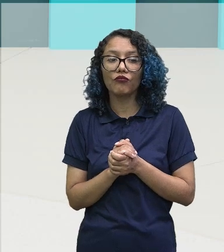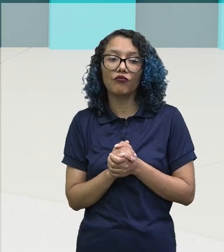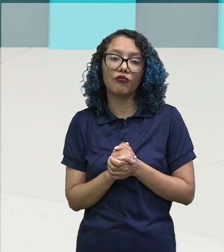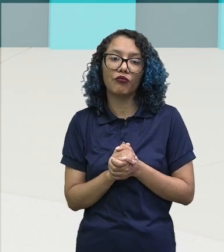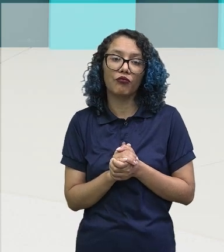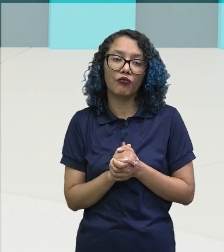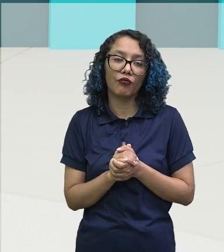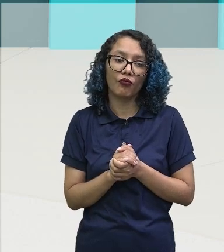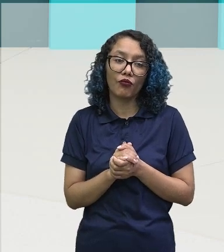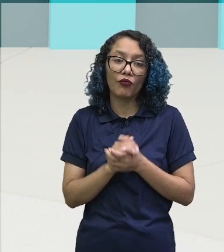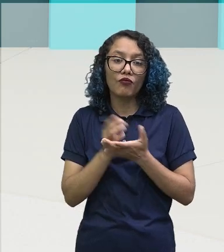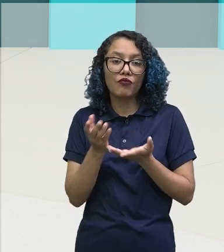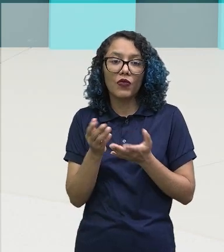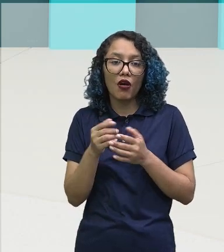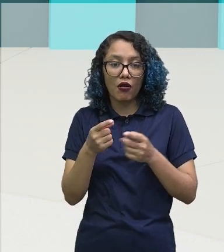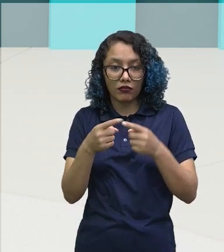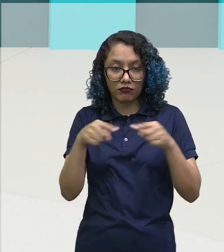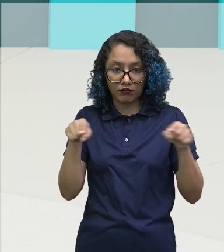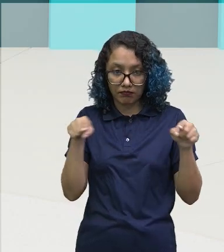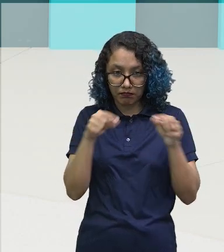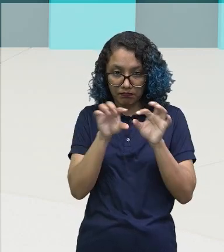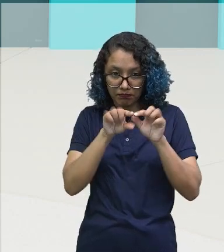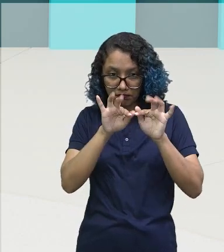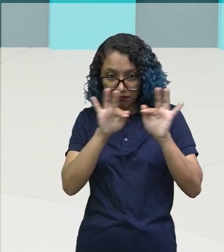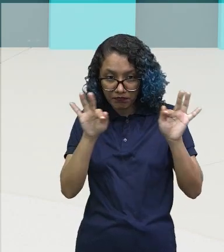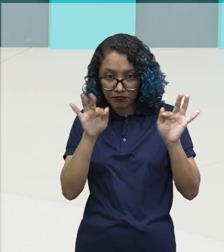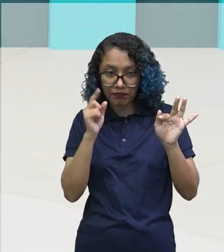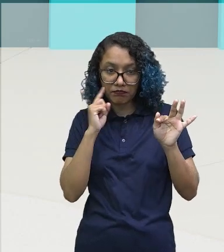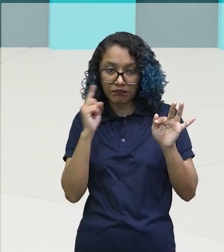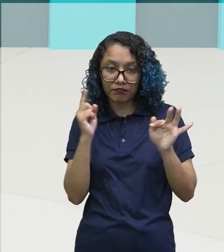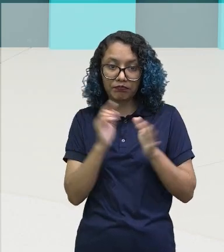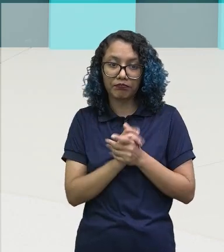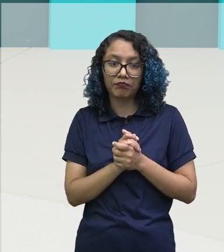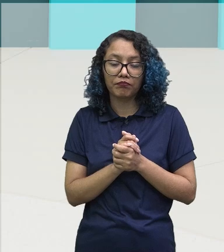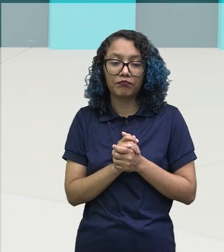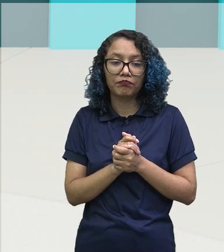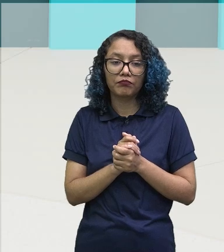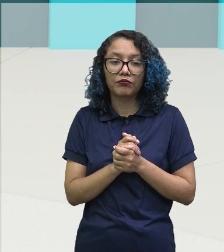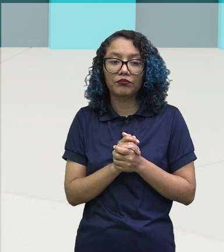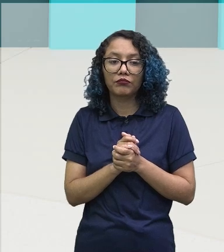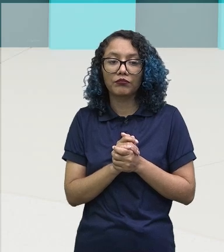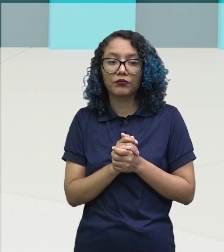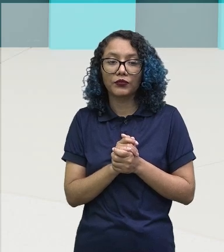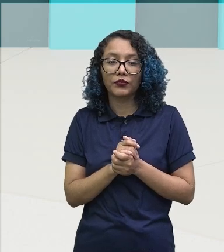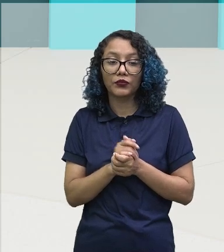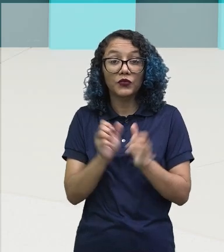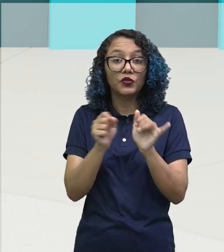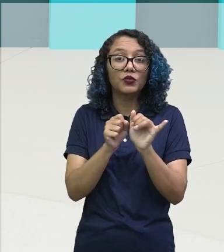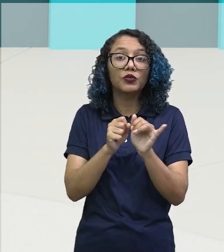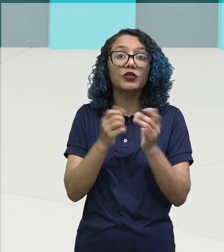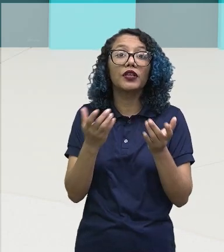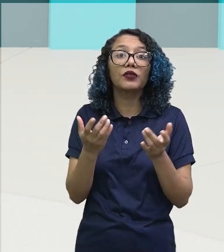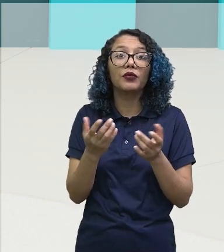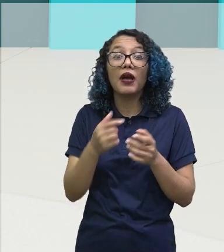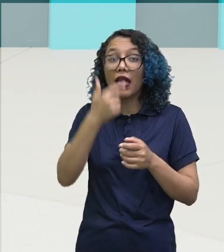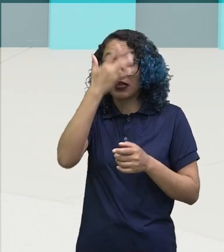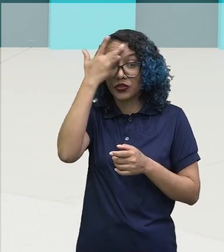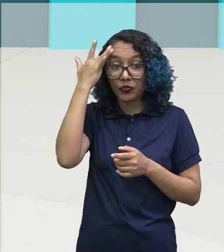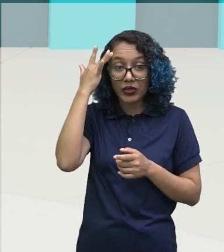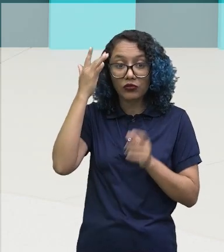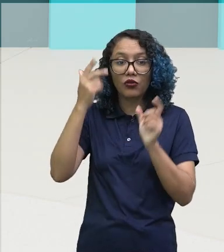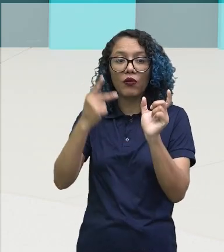apavorados desceram do barco. Então, os passageiros é o sujeito da